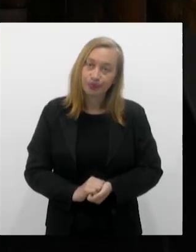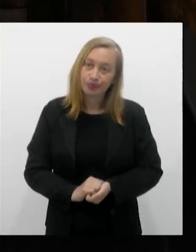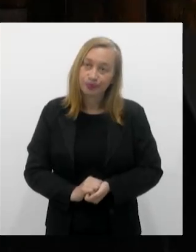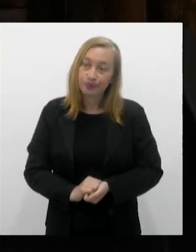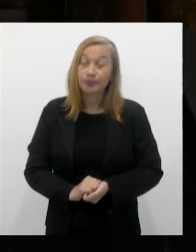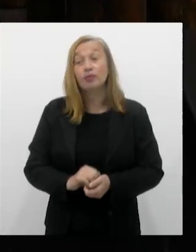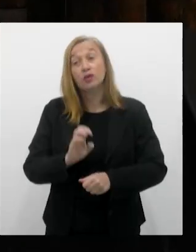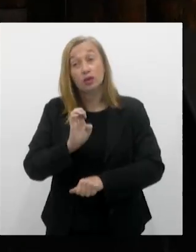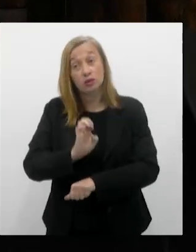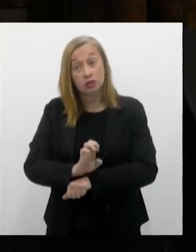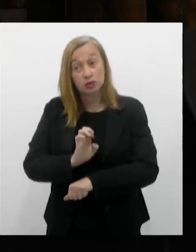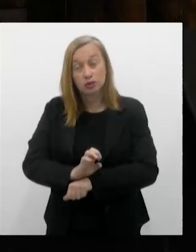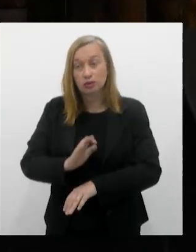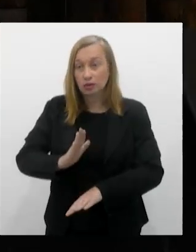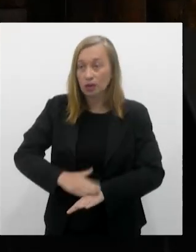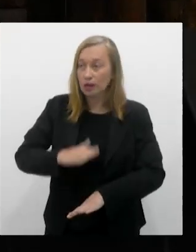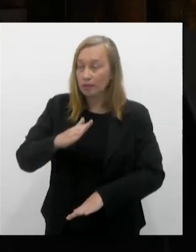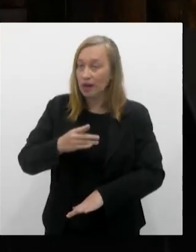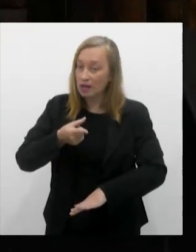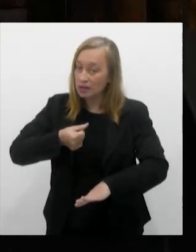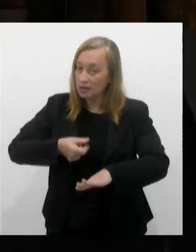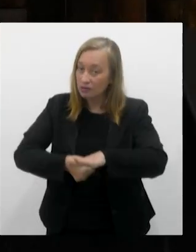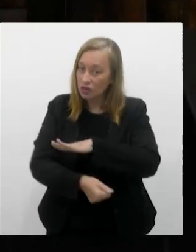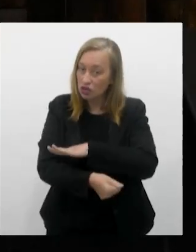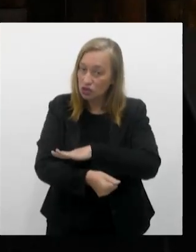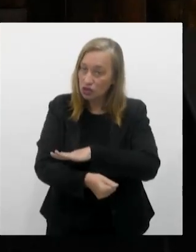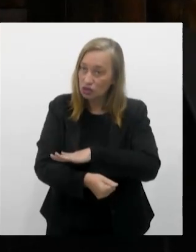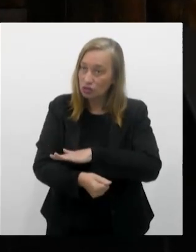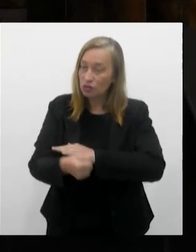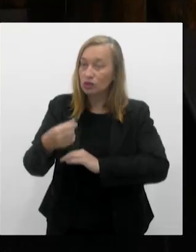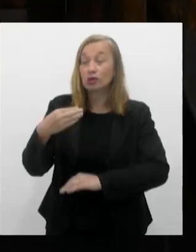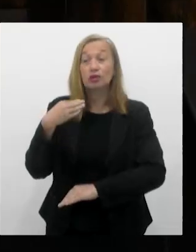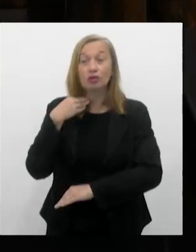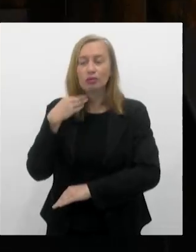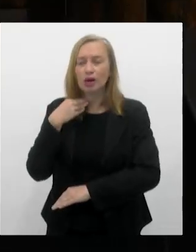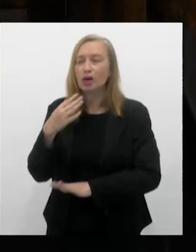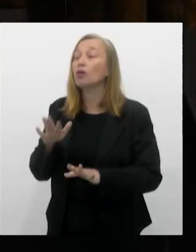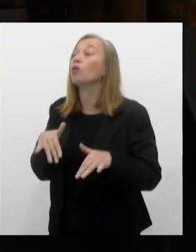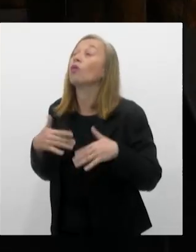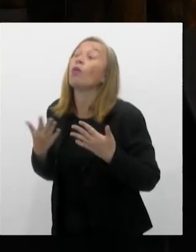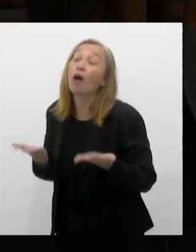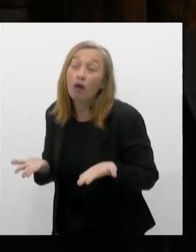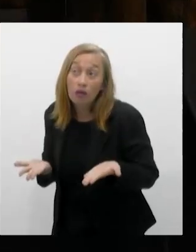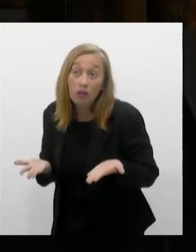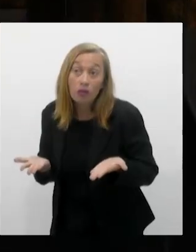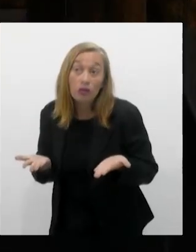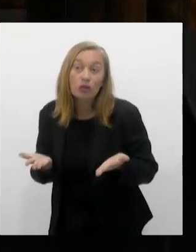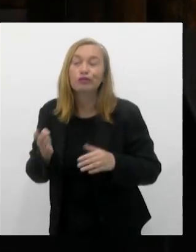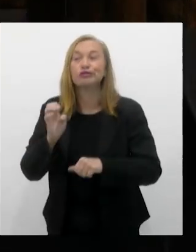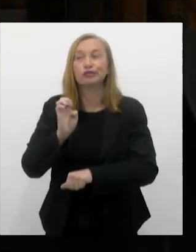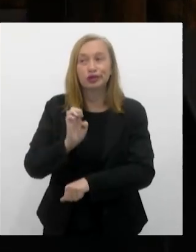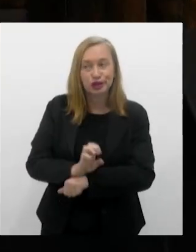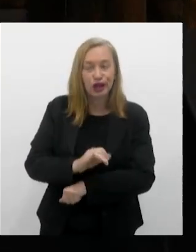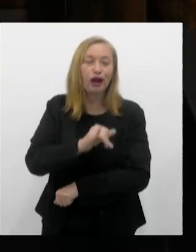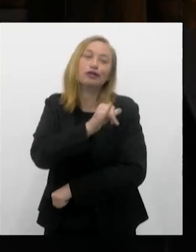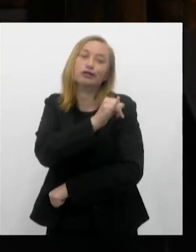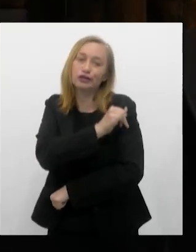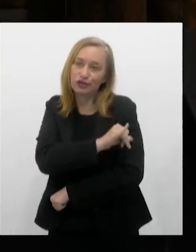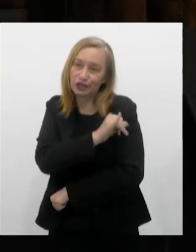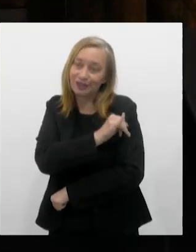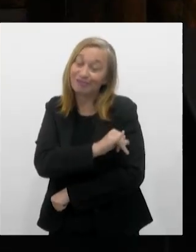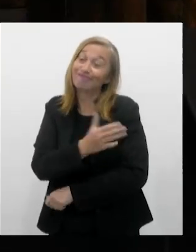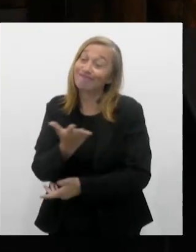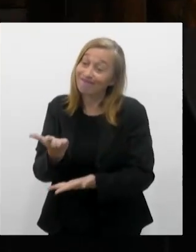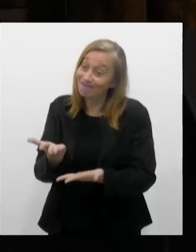E o estado que mais botou dinheiro do Banco Master, adivinha qual foi? O estado do Rio de